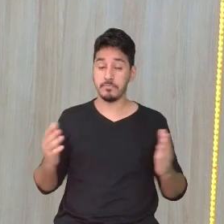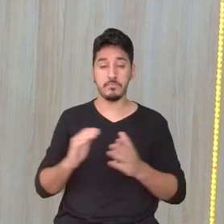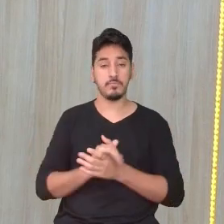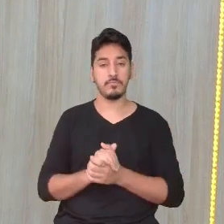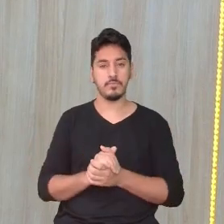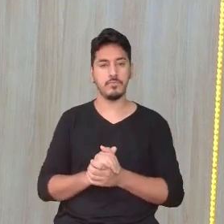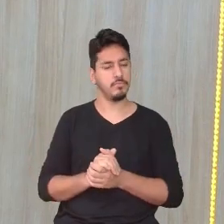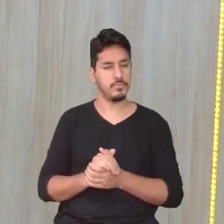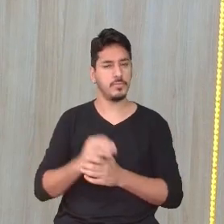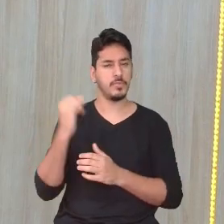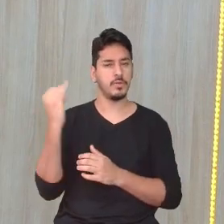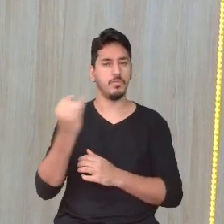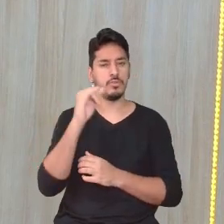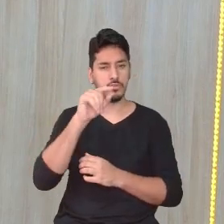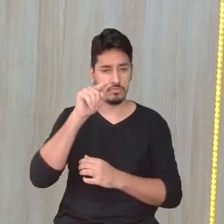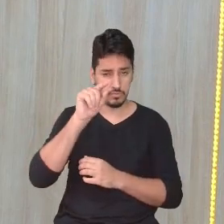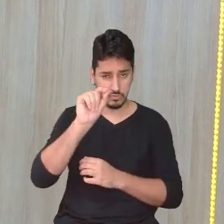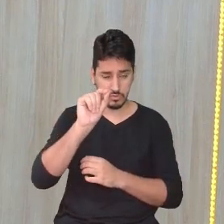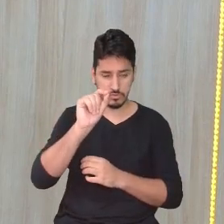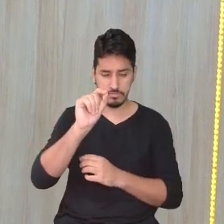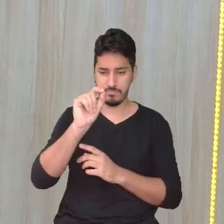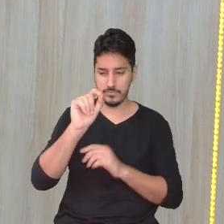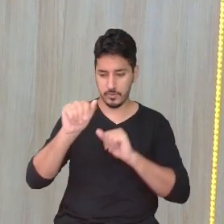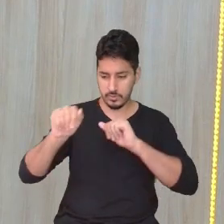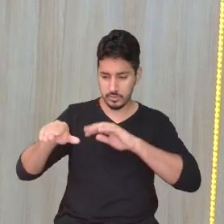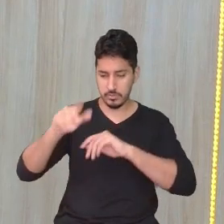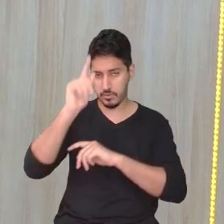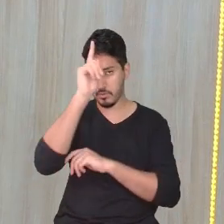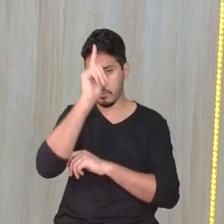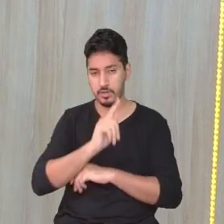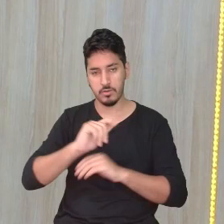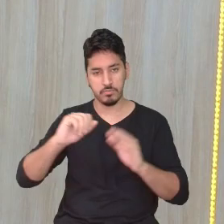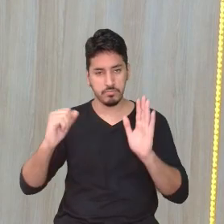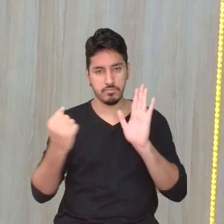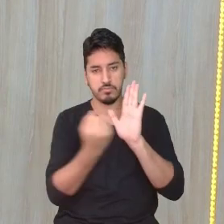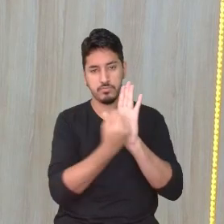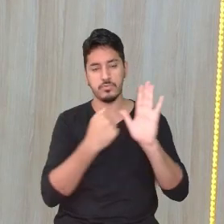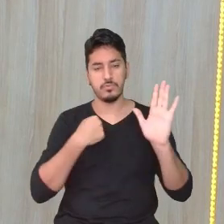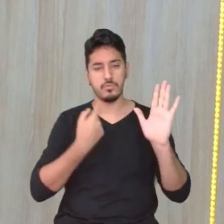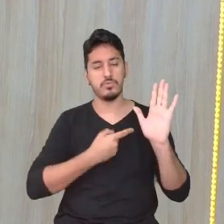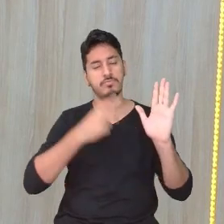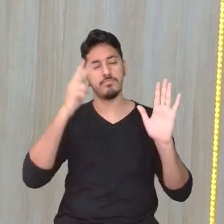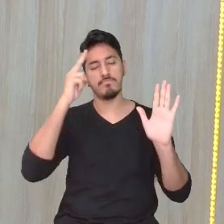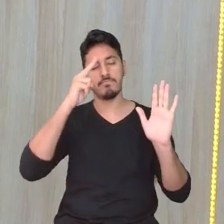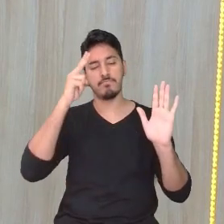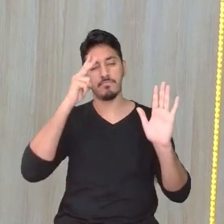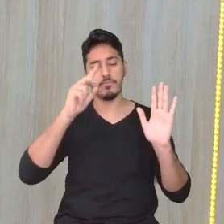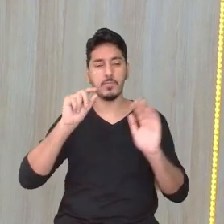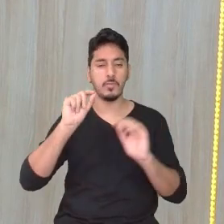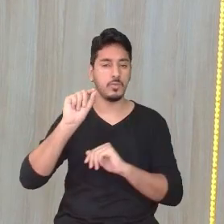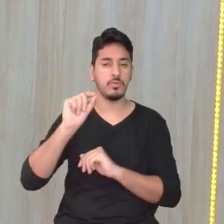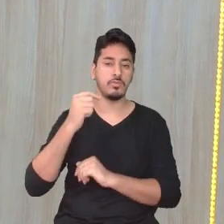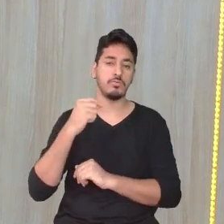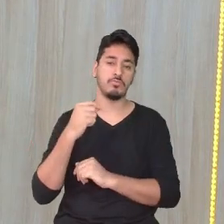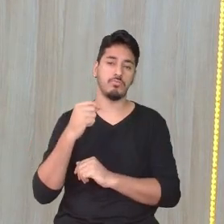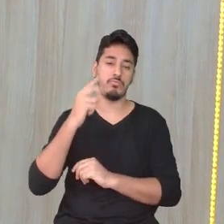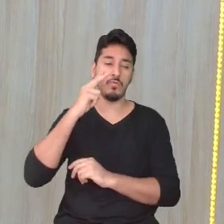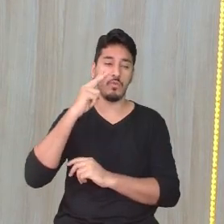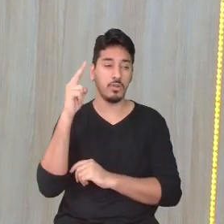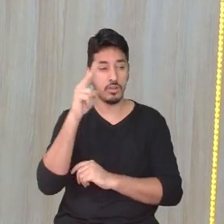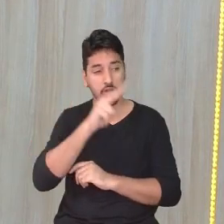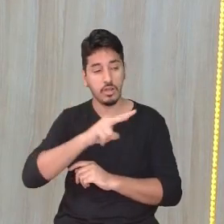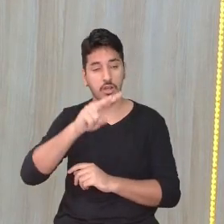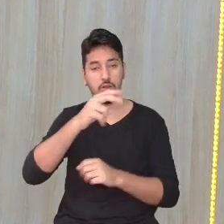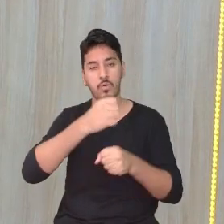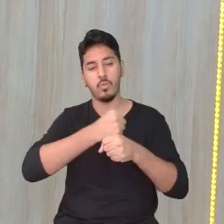algo importante como o Setembro Amarelo é um marco, é um período da gente recordar do que a gente deve olhar